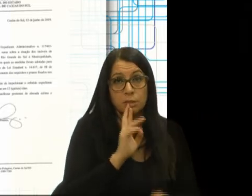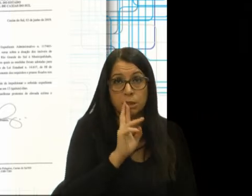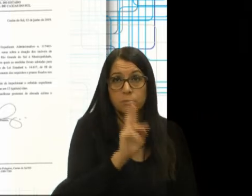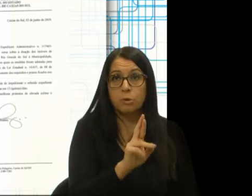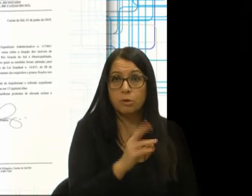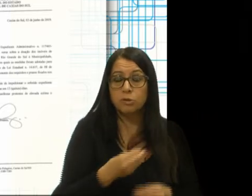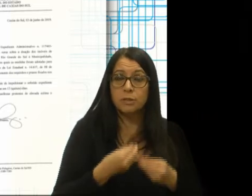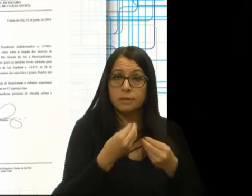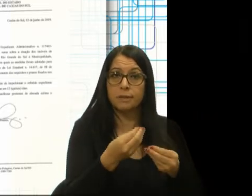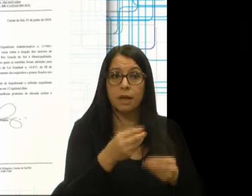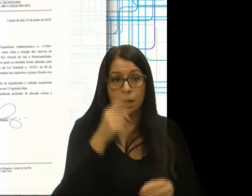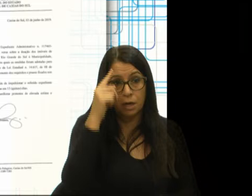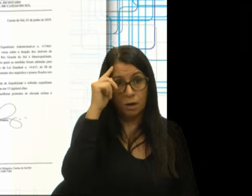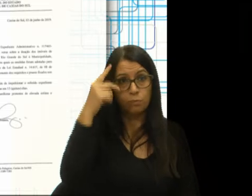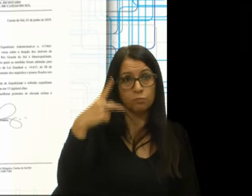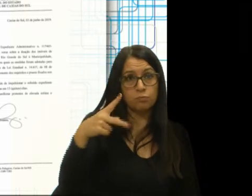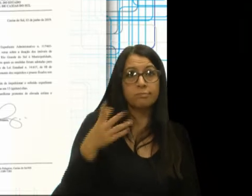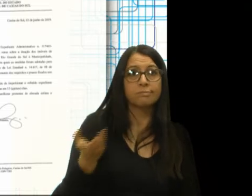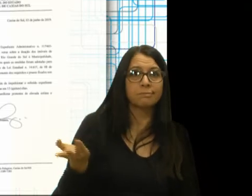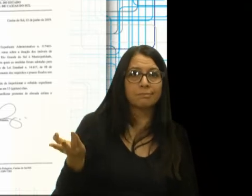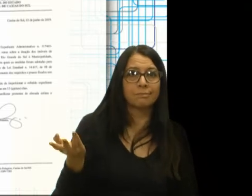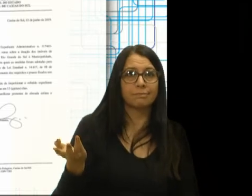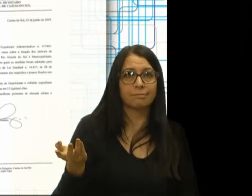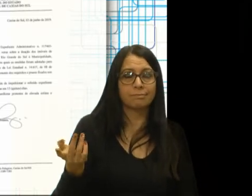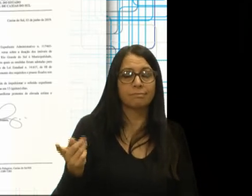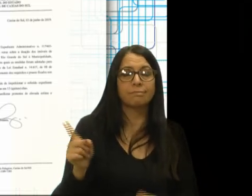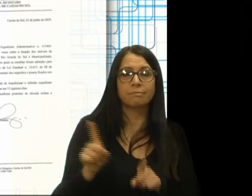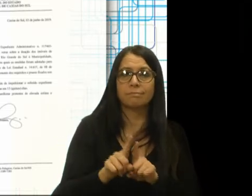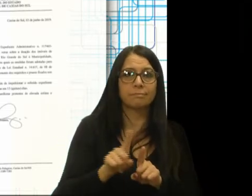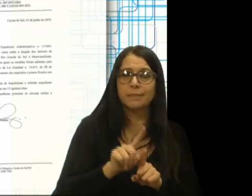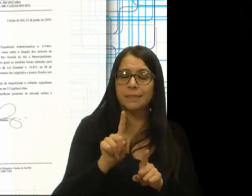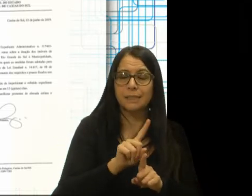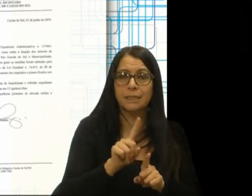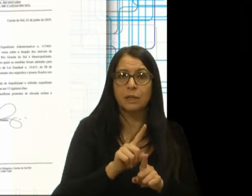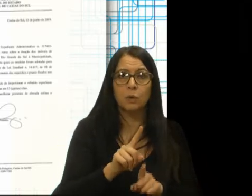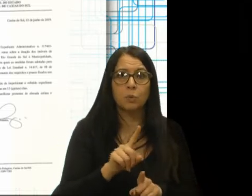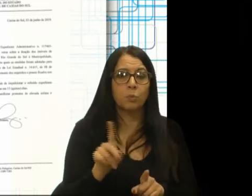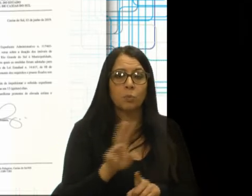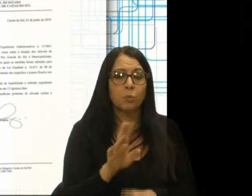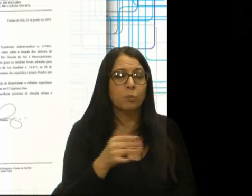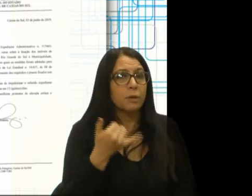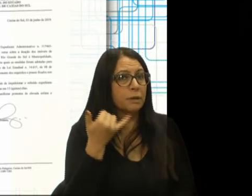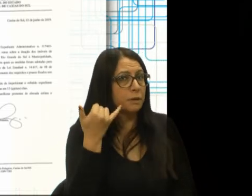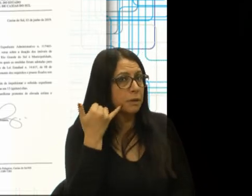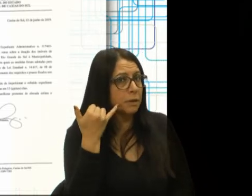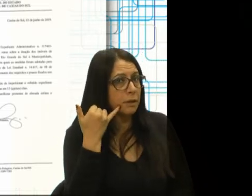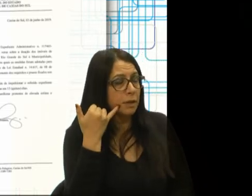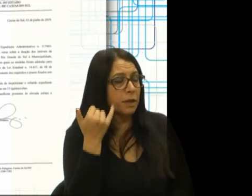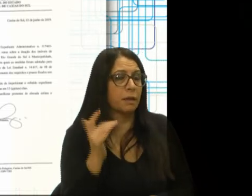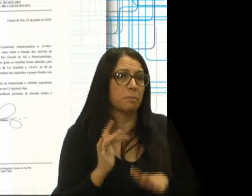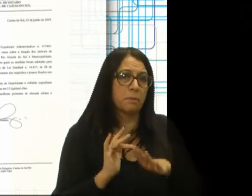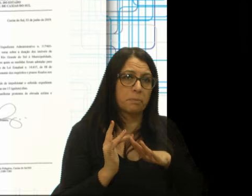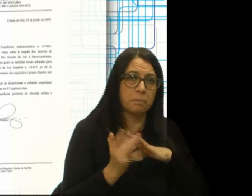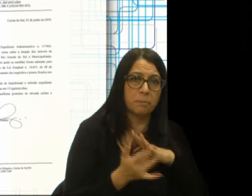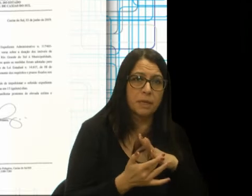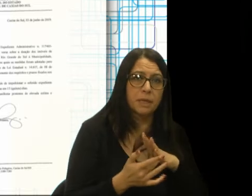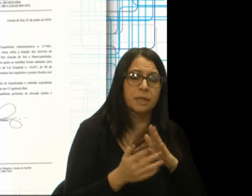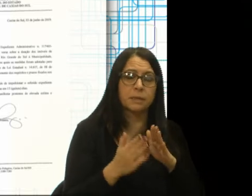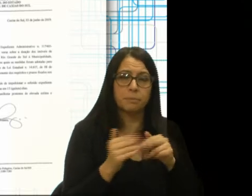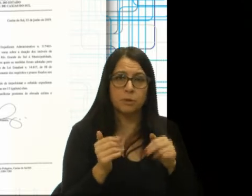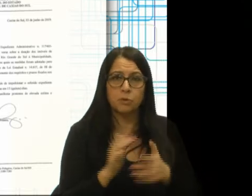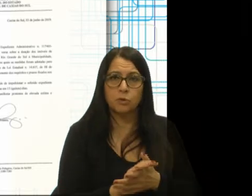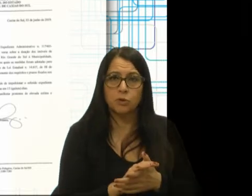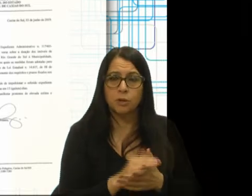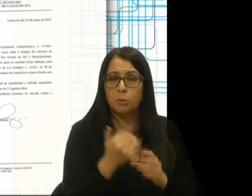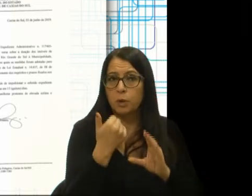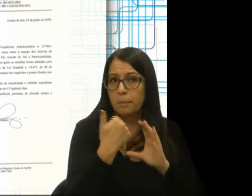dada automaticamente. Inclusive, não atender as ligações da imprensa, solicitar por